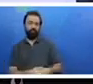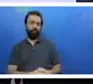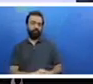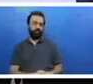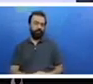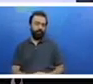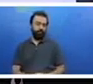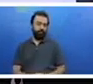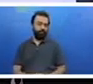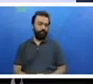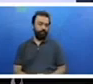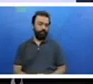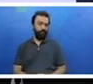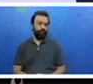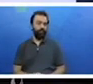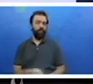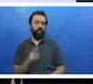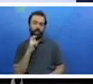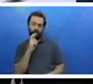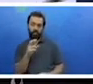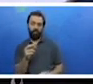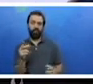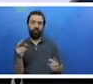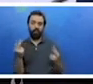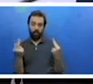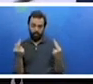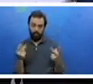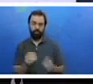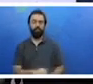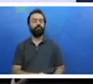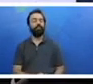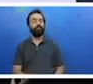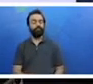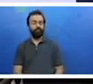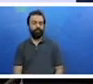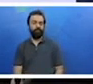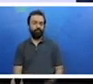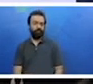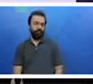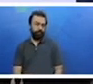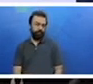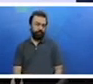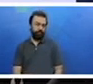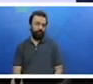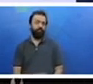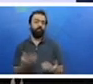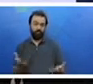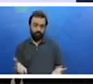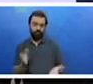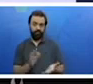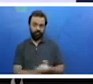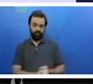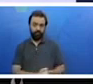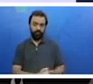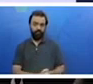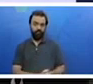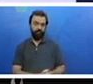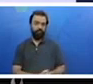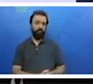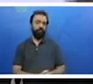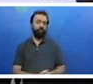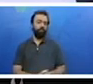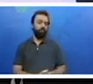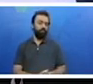t, eu chegava no mesmo resultado para qualquer razão que eu pegasse. Portanto, nós vamos